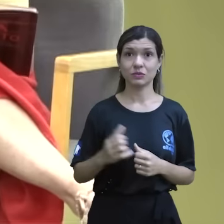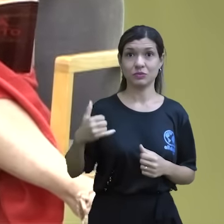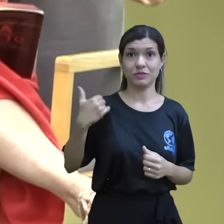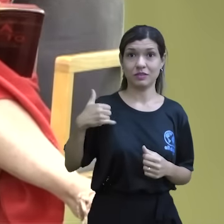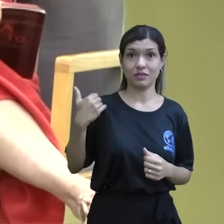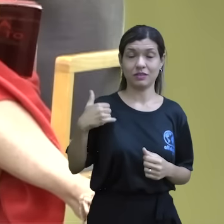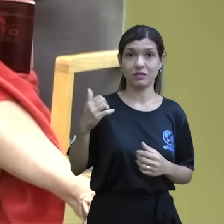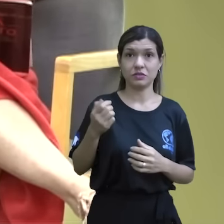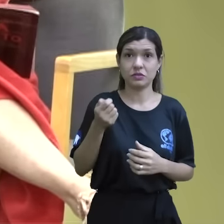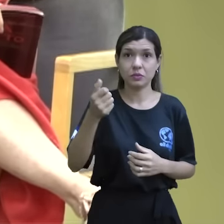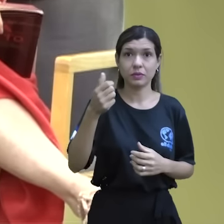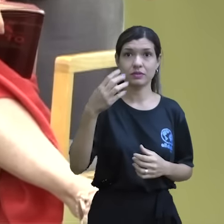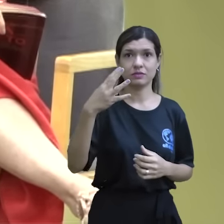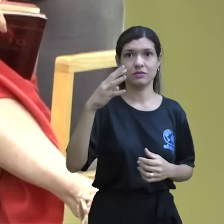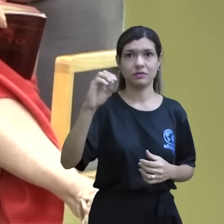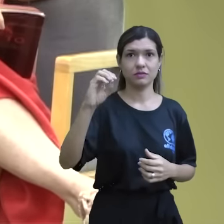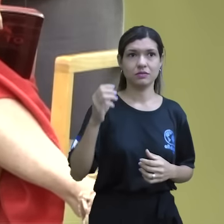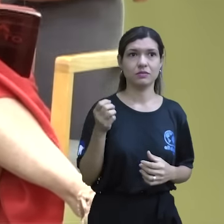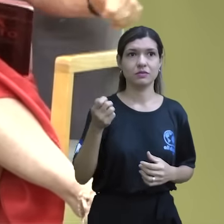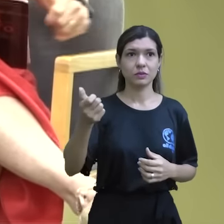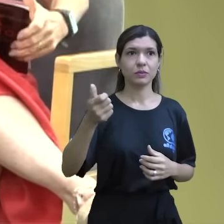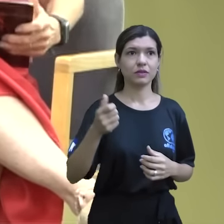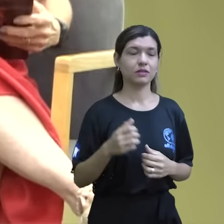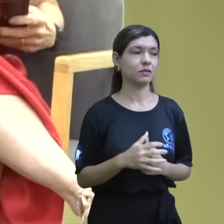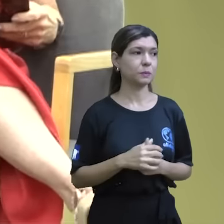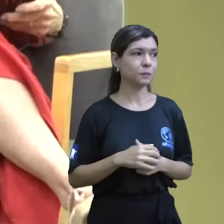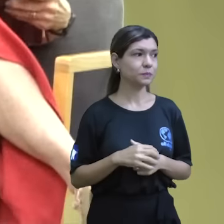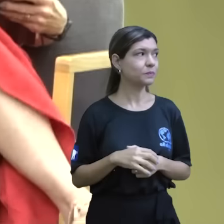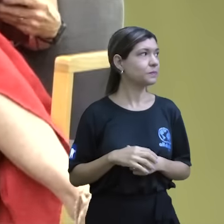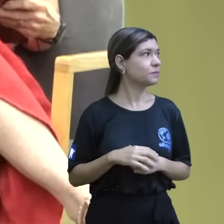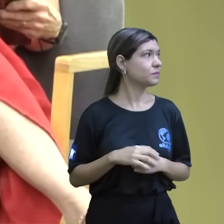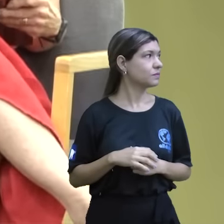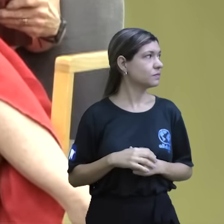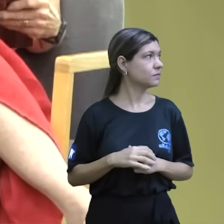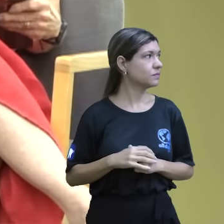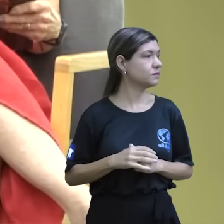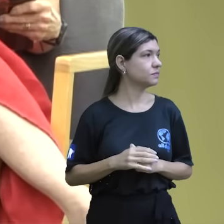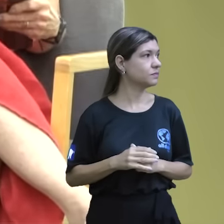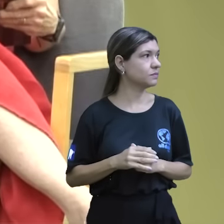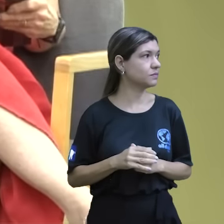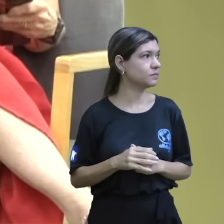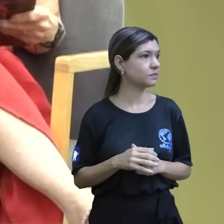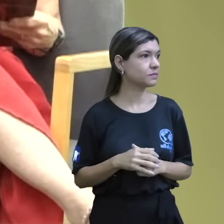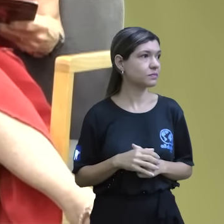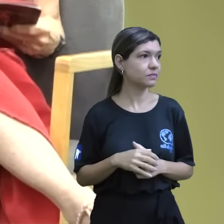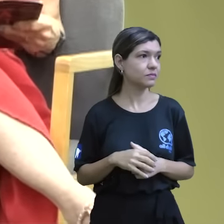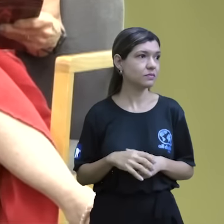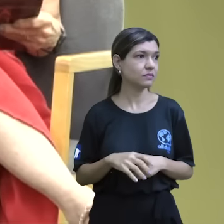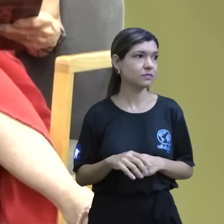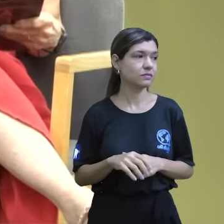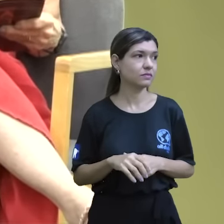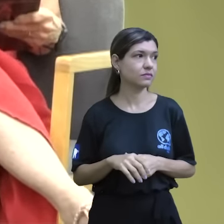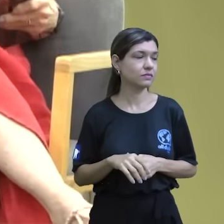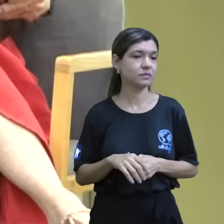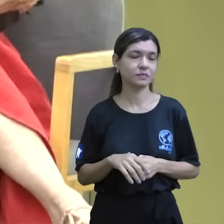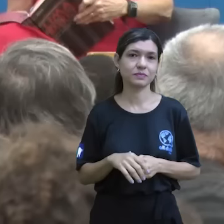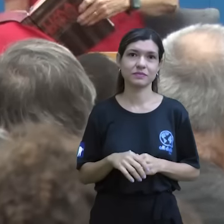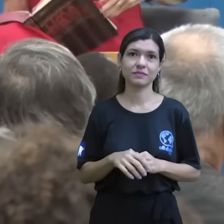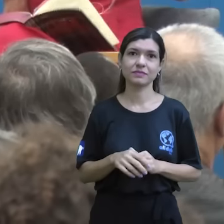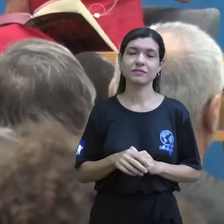o interessante, né, para essa questão manicomial, nesse podcast a gente tem uma sessão que fala